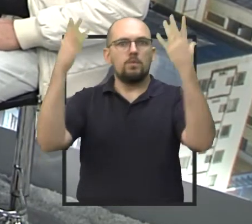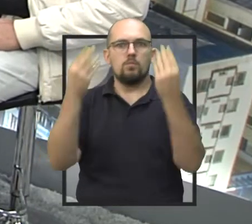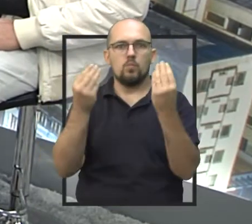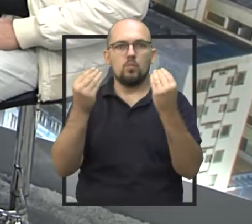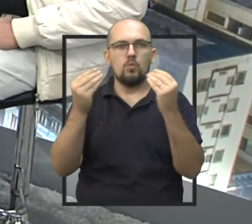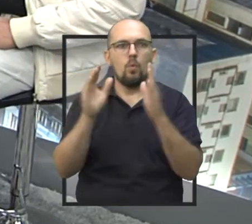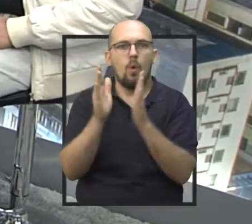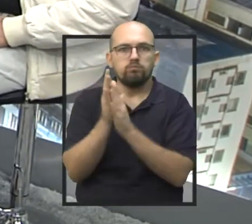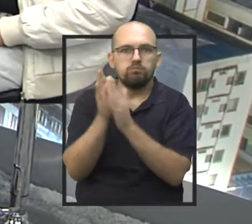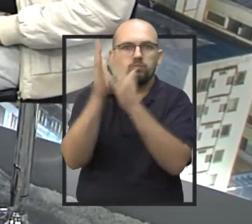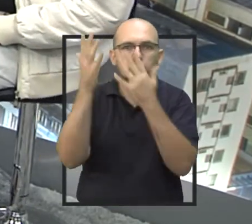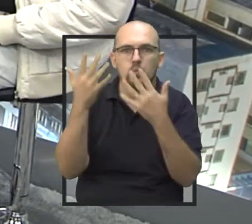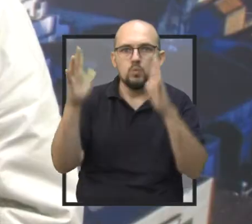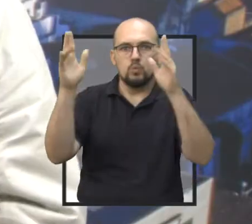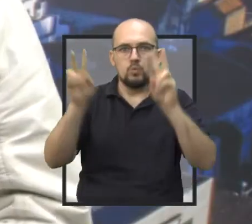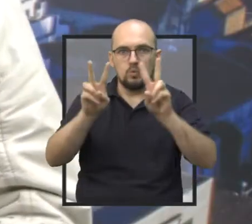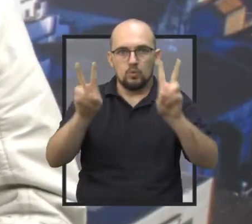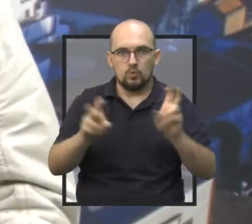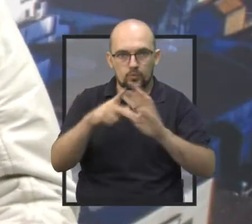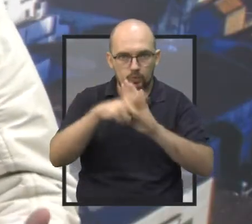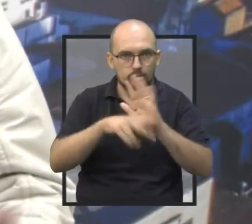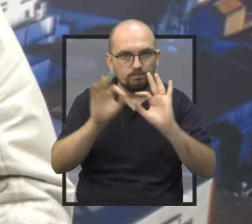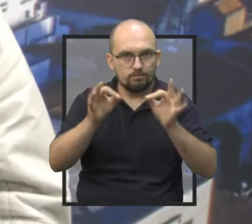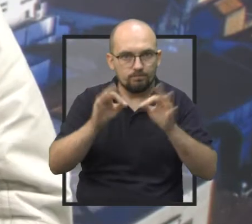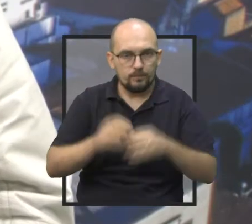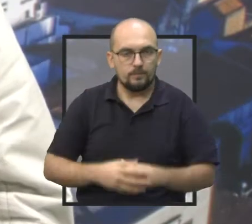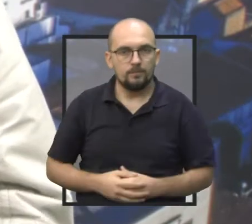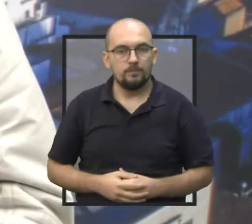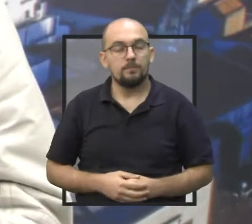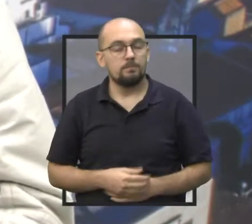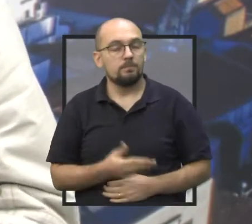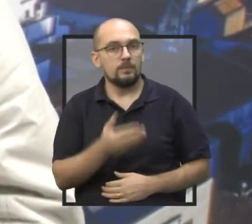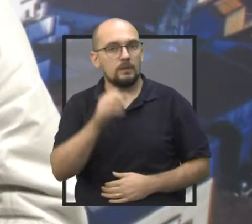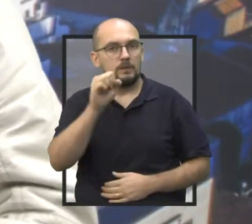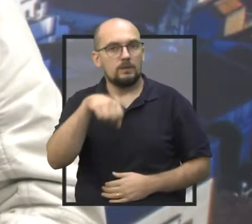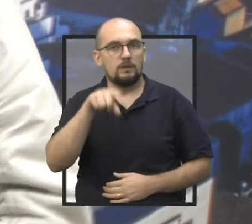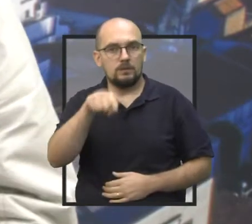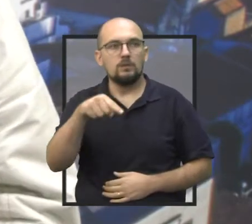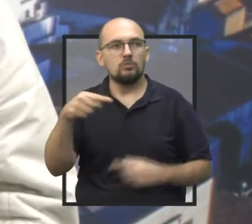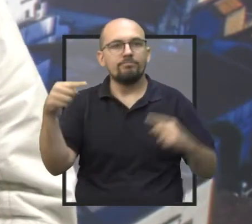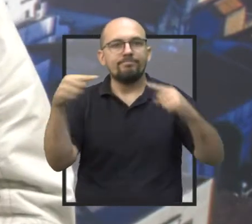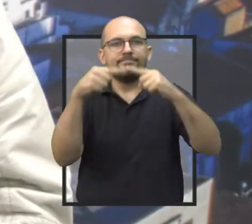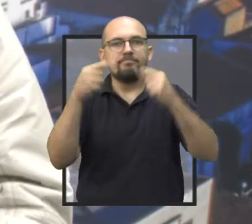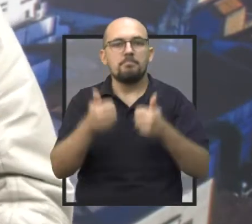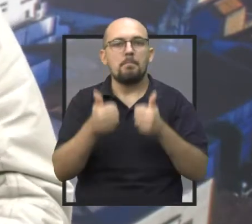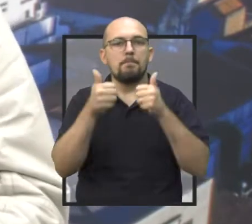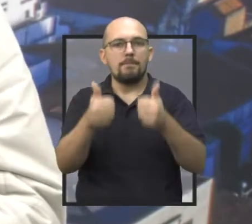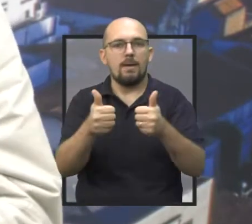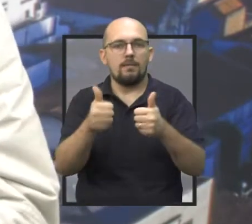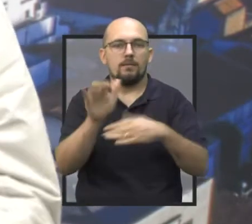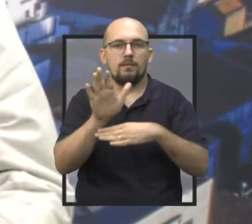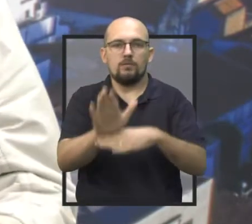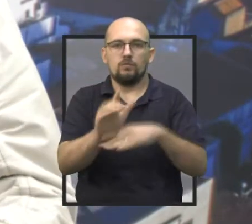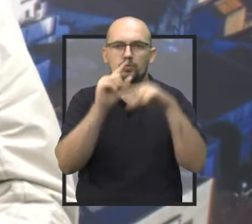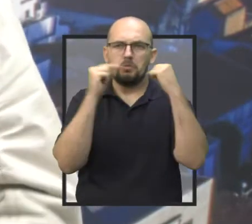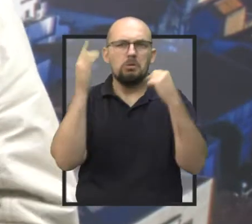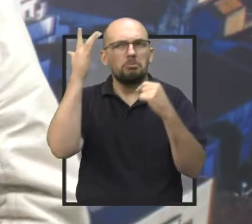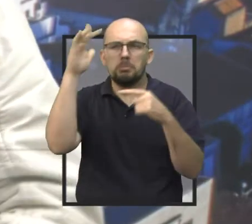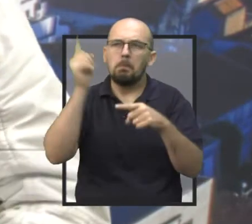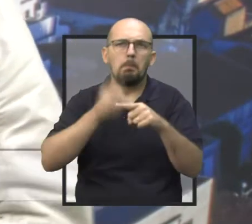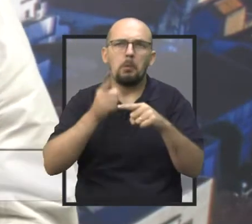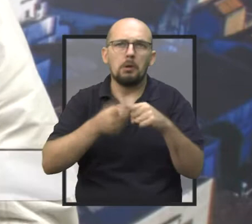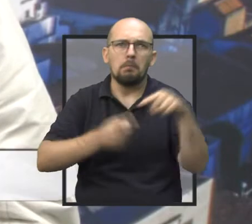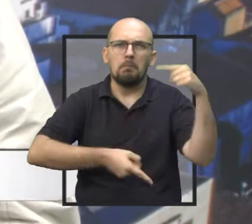aprovação dele, né? Sim, isso é um bem para o nosso município e eu não sei por que tanta